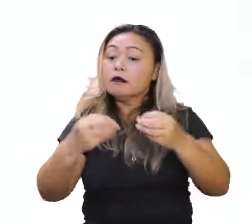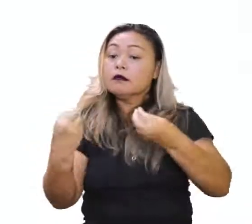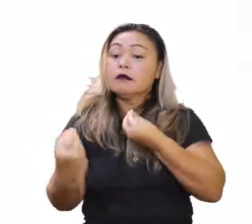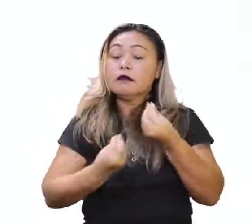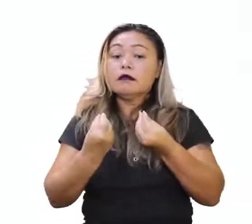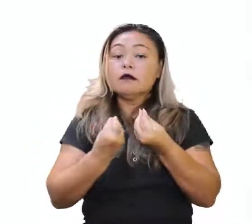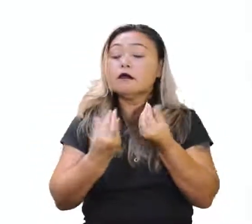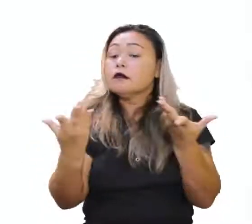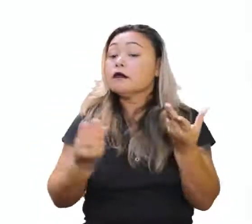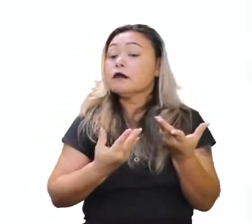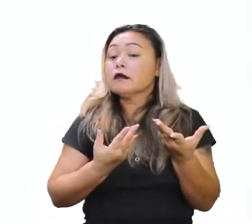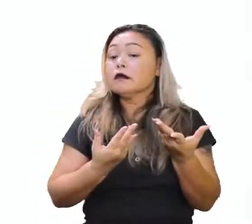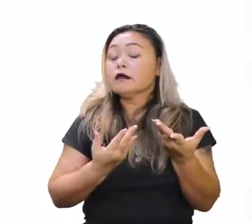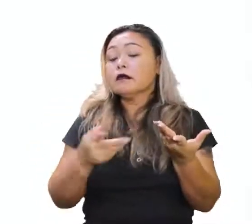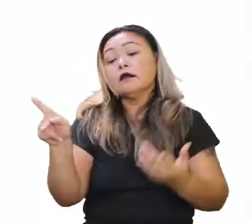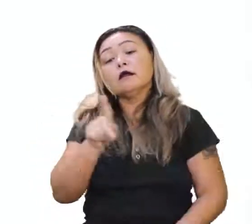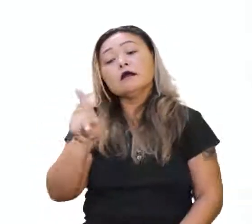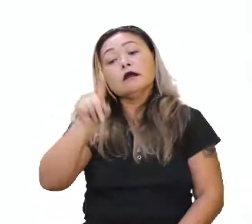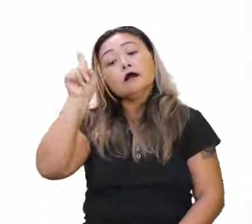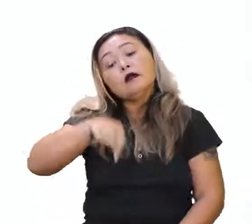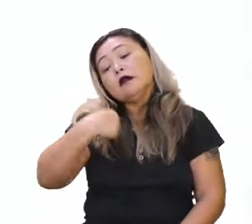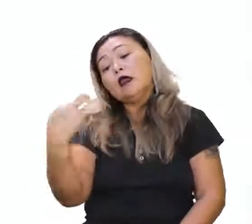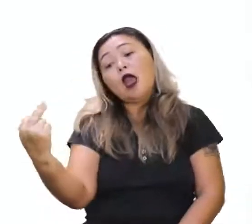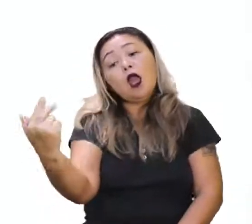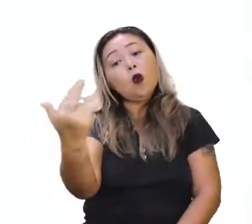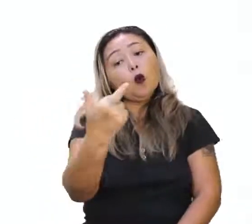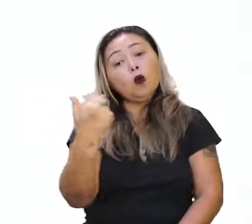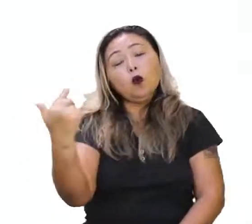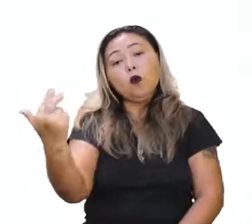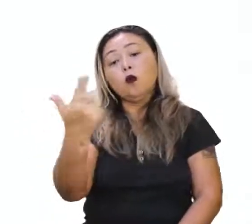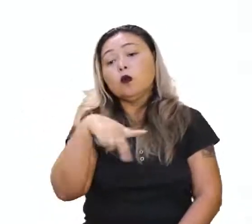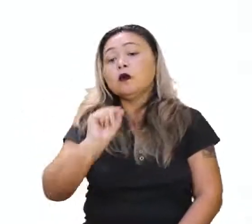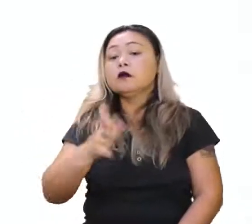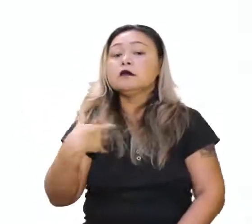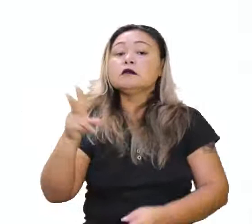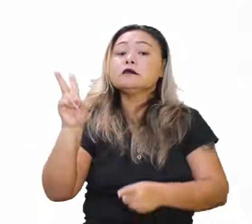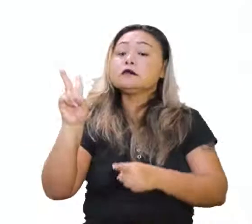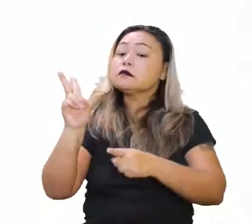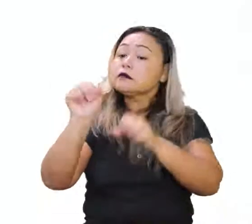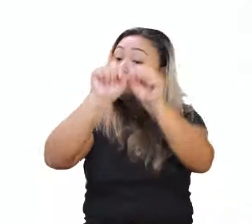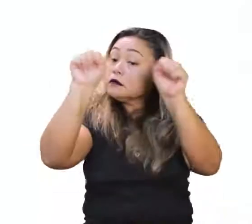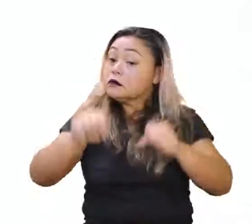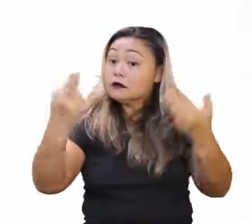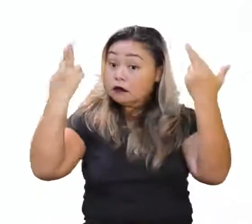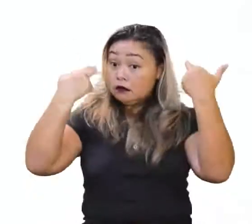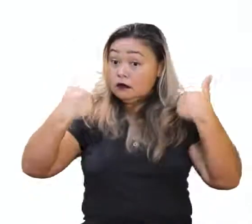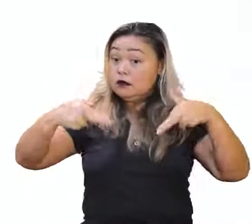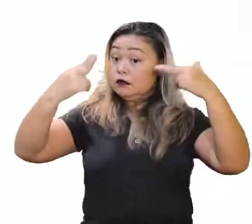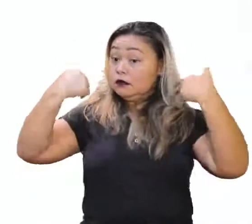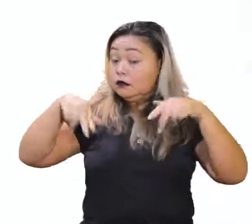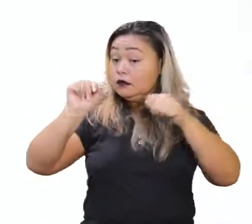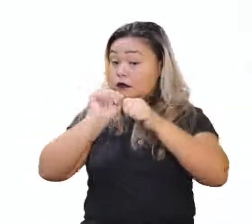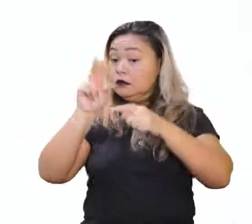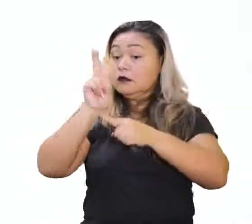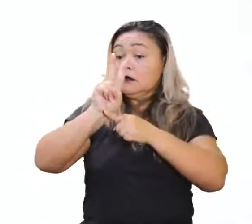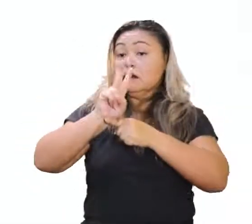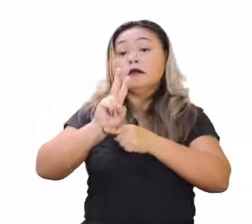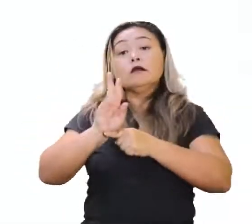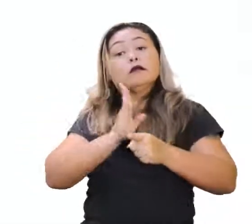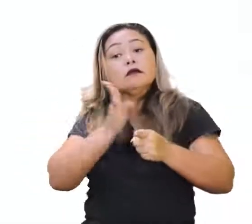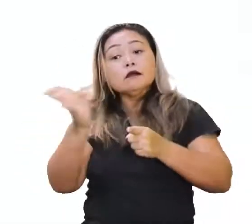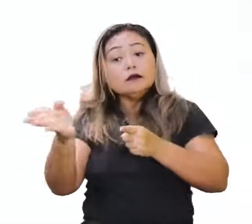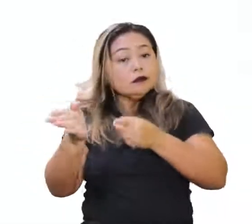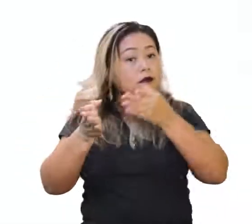Professor, o sistema de criação é idêntico ao sistema de ovinos. Mas aí nós vamos fazer a separação